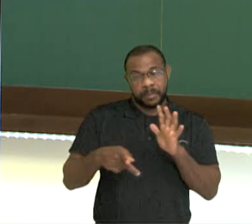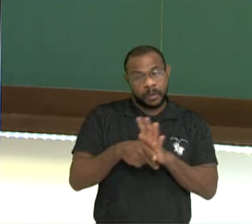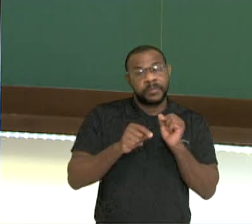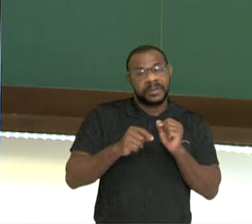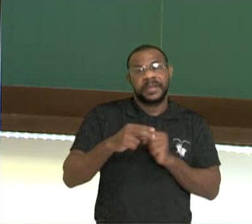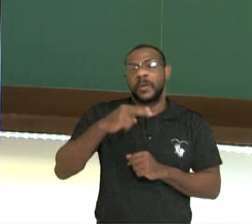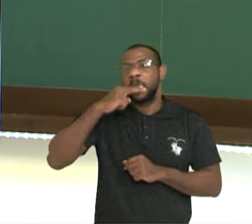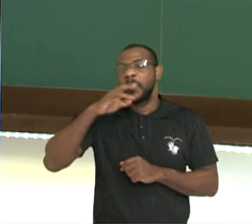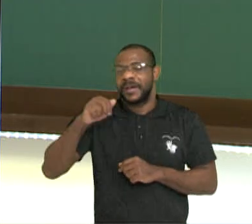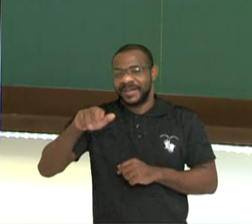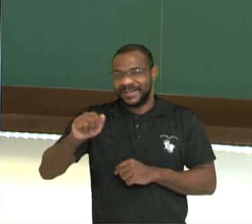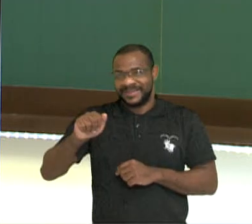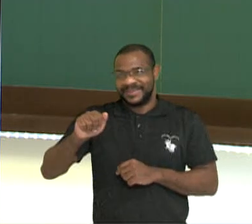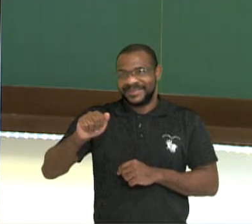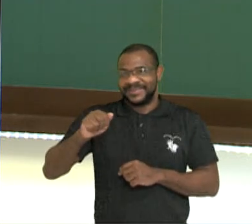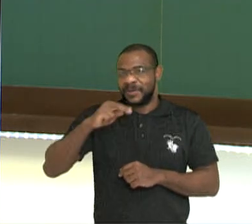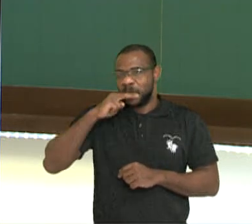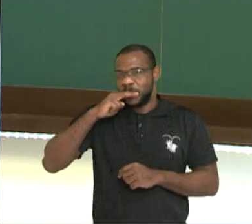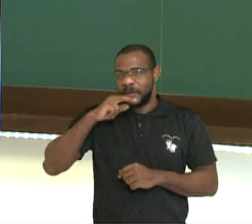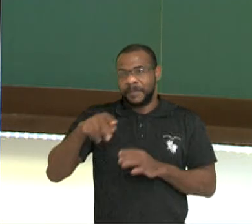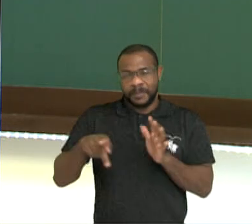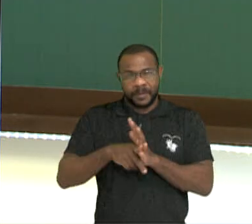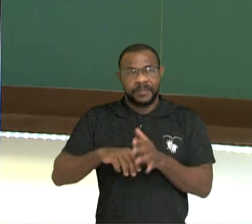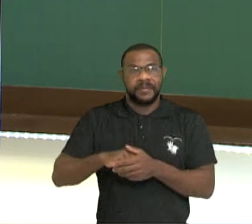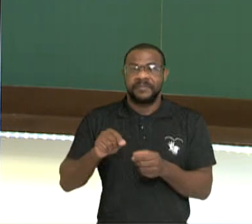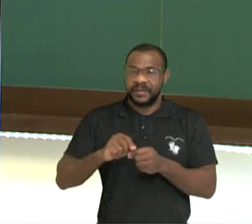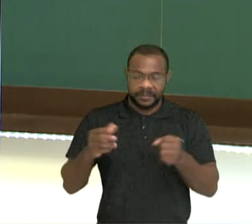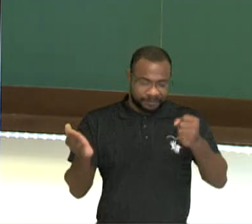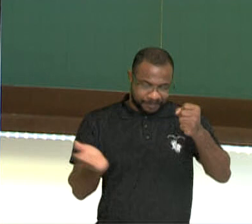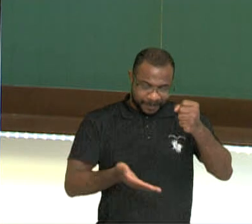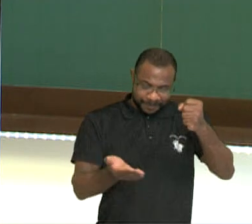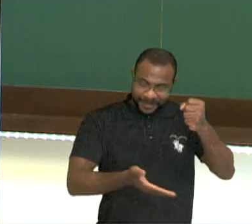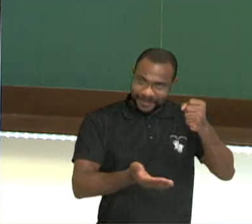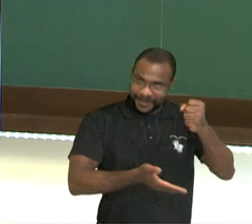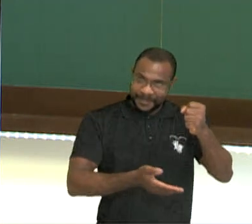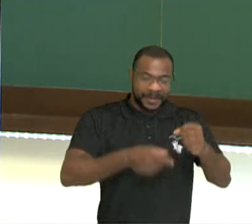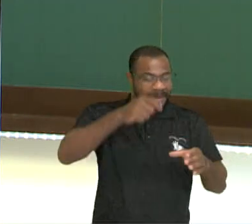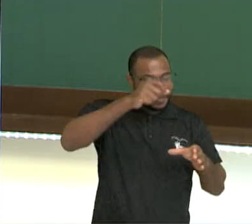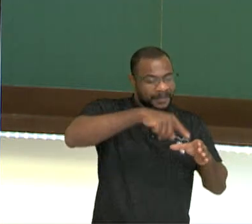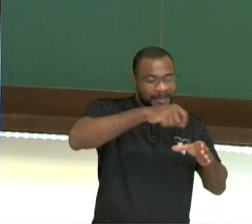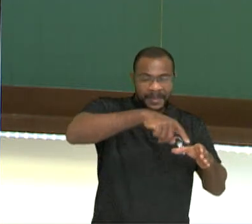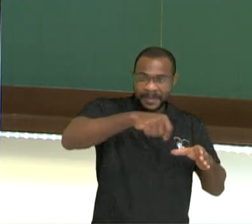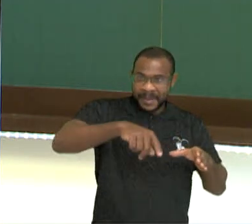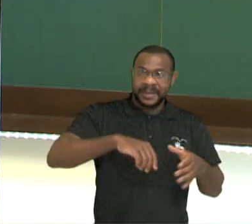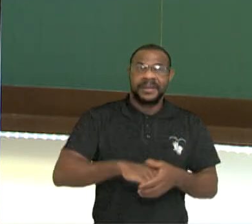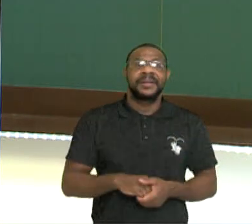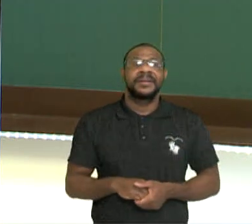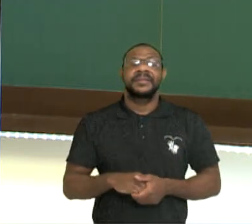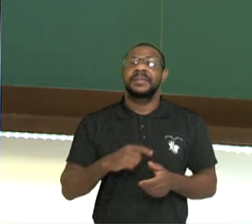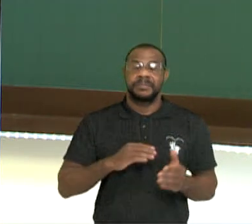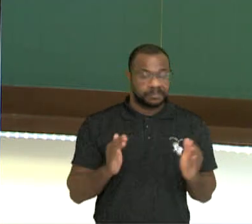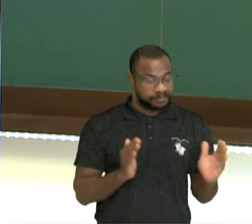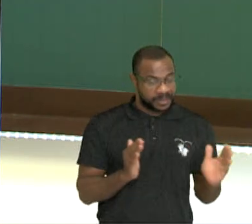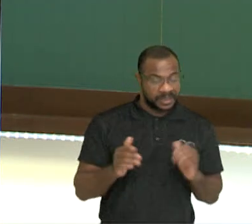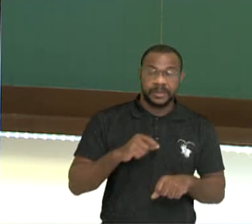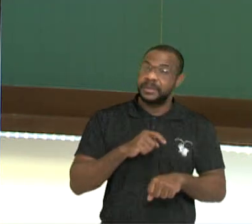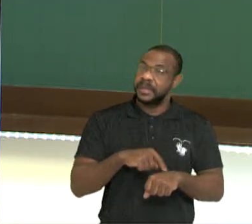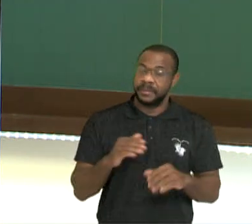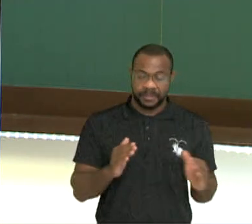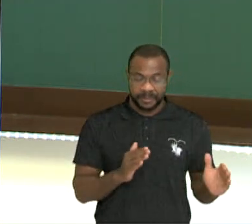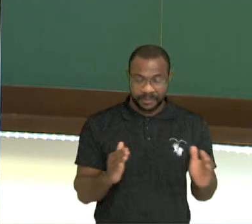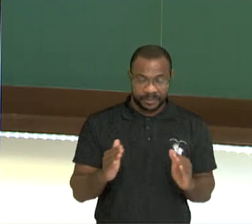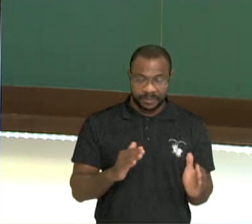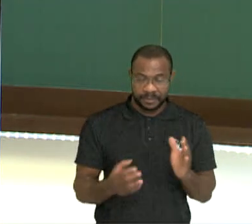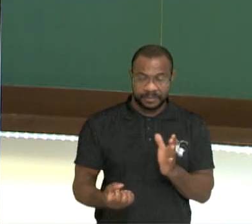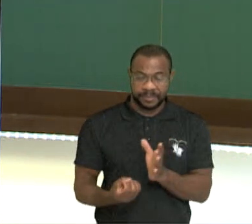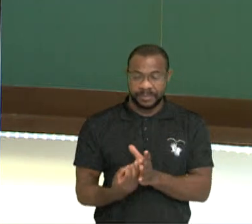o corte da cana-de-açúcar, realizamos o plantio novamente daquela área com cana e dentro de um espaço de tempo bastante curto,